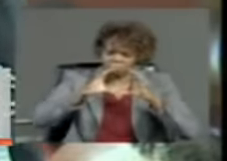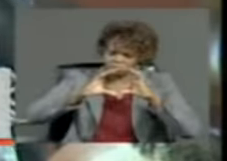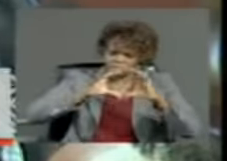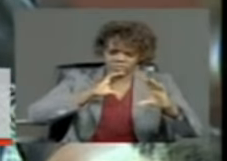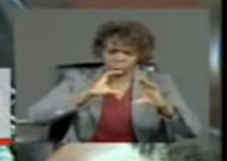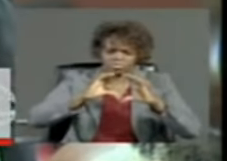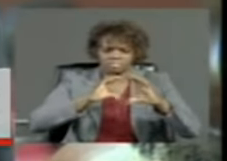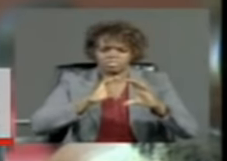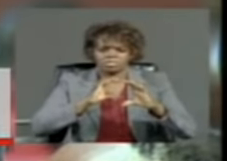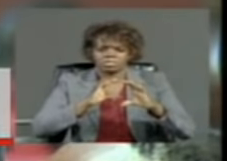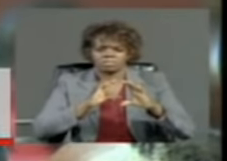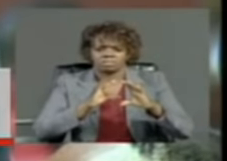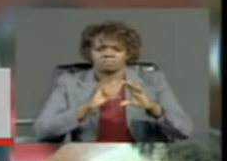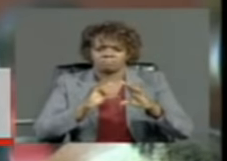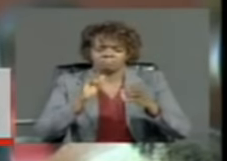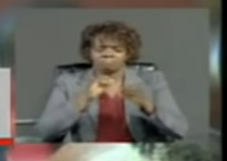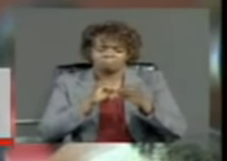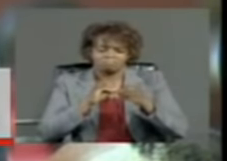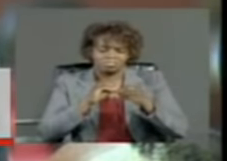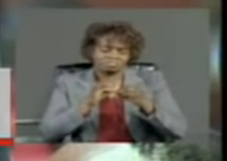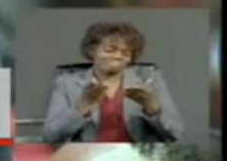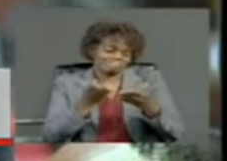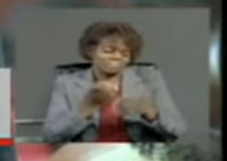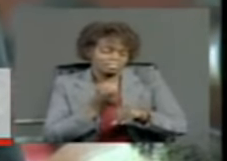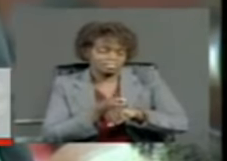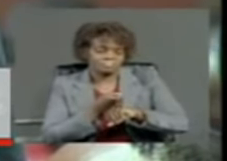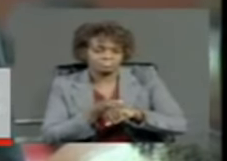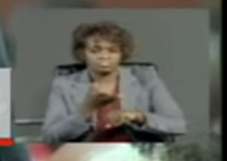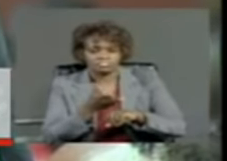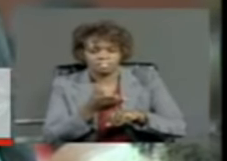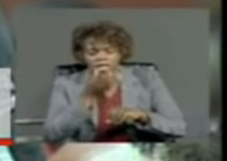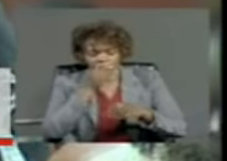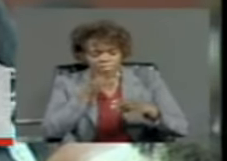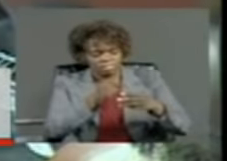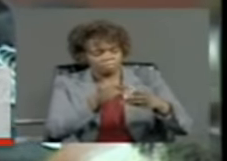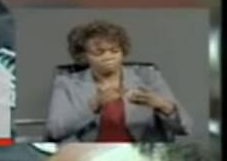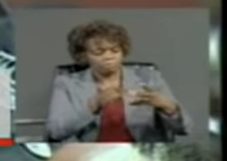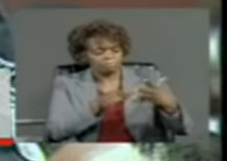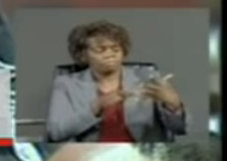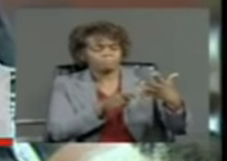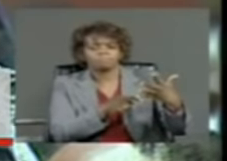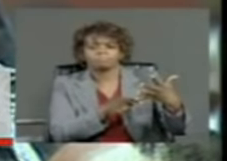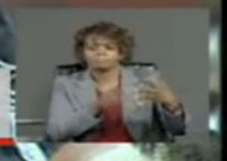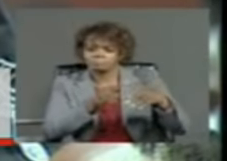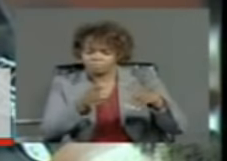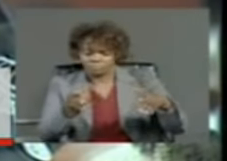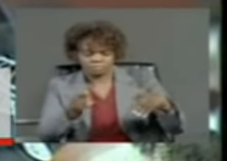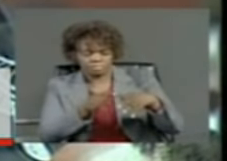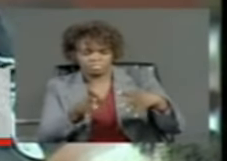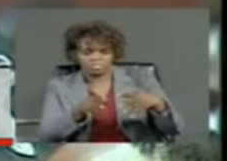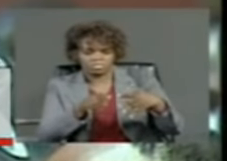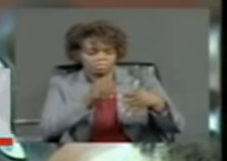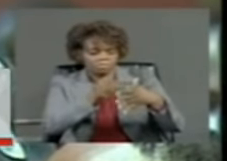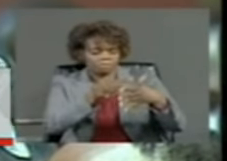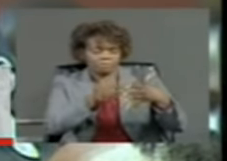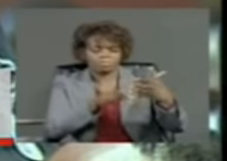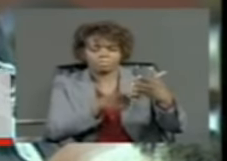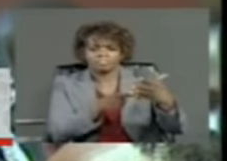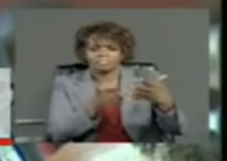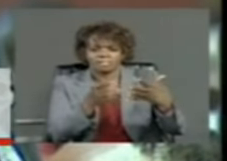Pediram-me, entre as coisas a destacar aqui, para falar da fome, a falta de água, luz, falta de emprego, incumprimento das